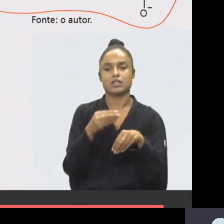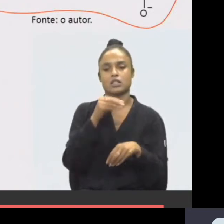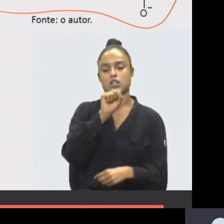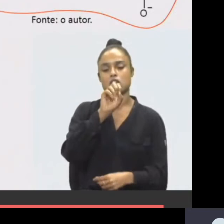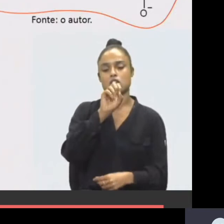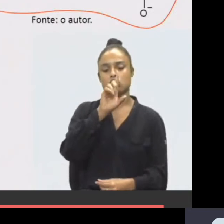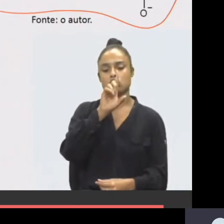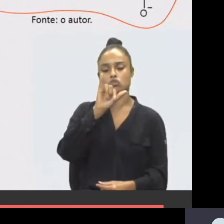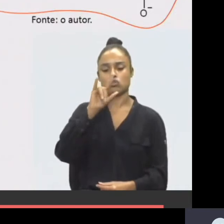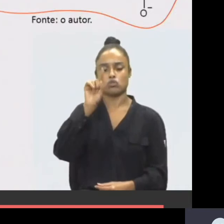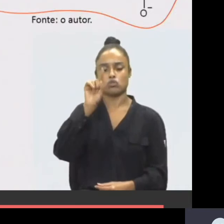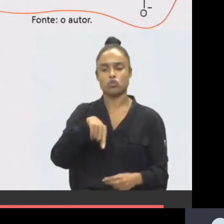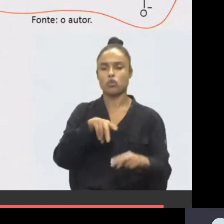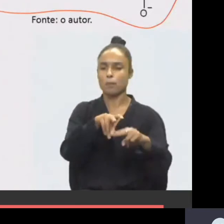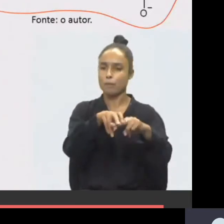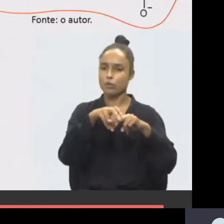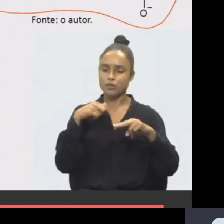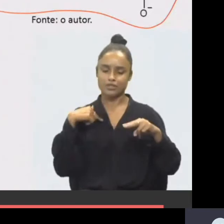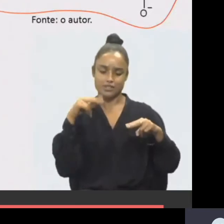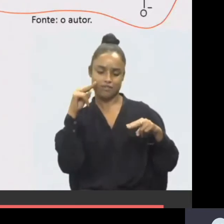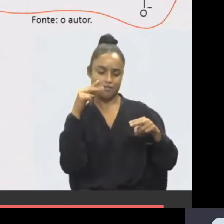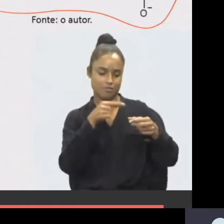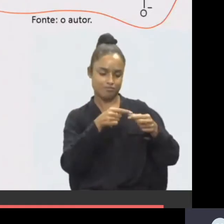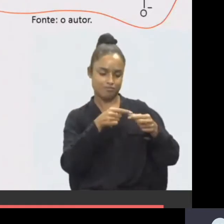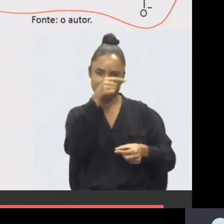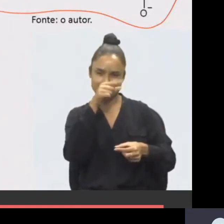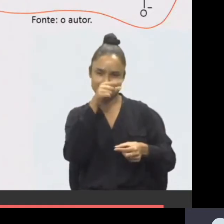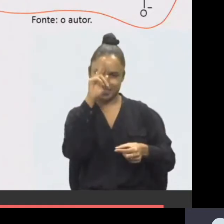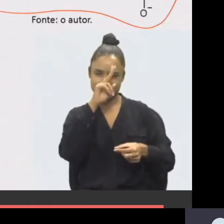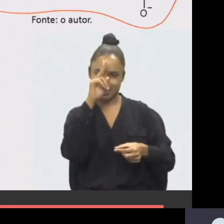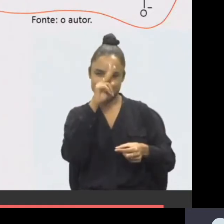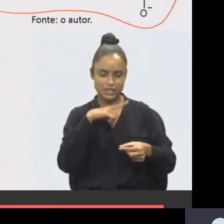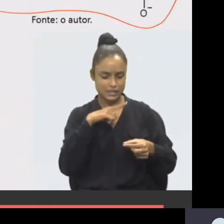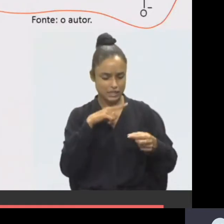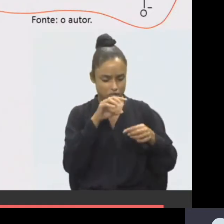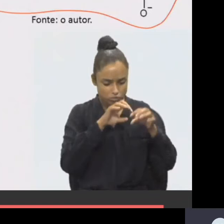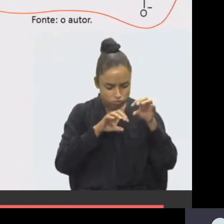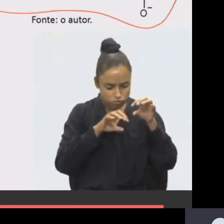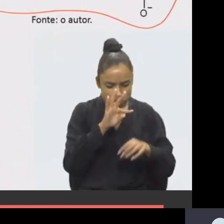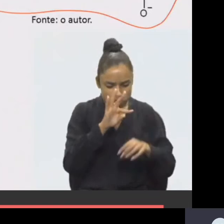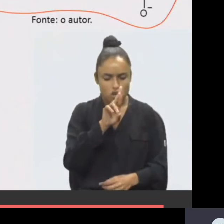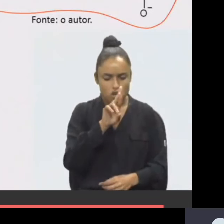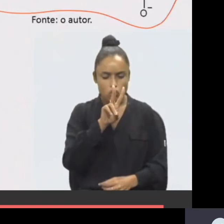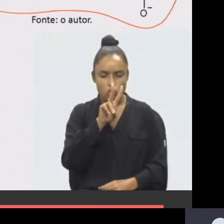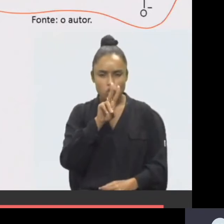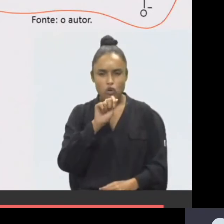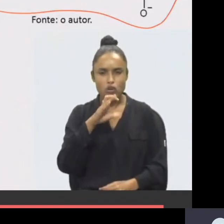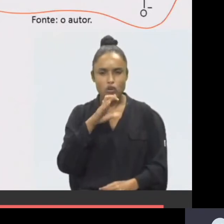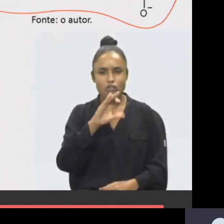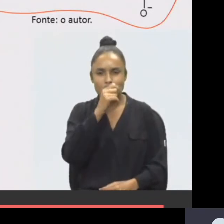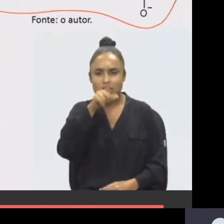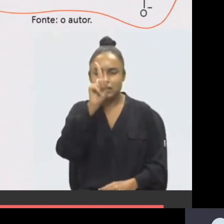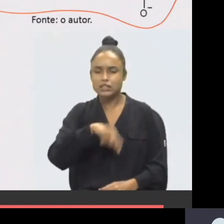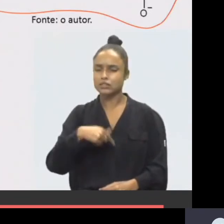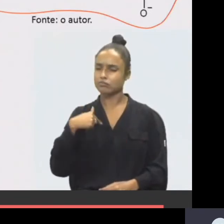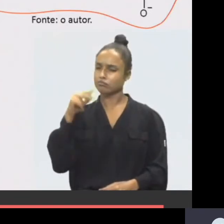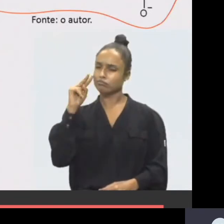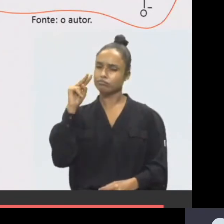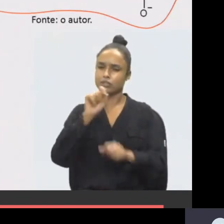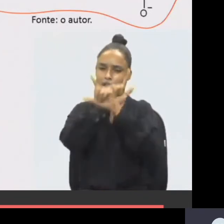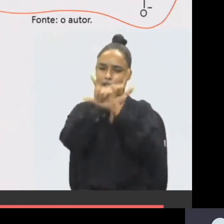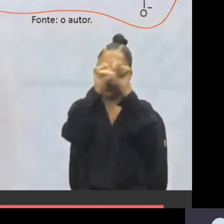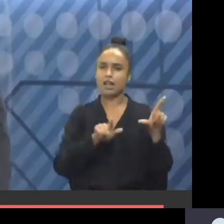da solução. Para que a gente consiga observar claramente esses resultados durante a prática, nós